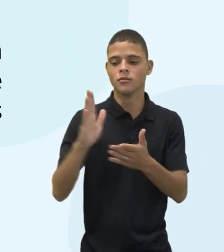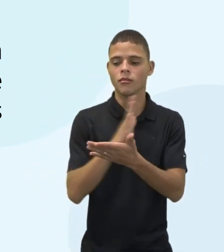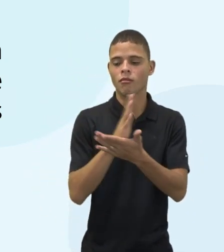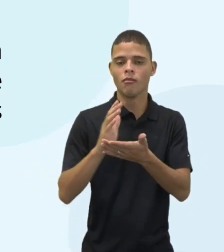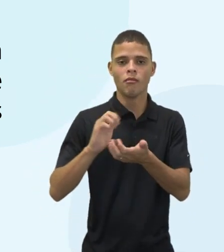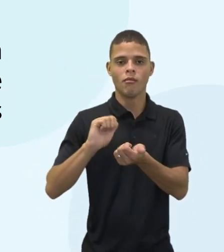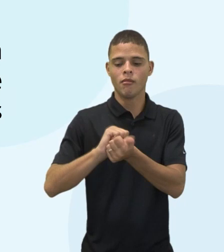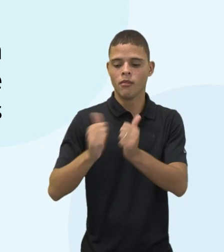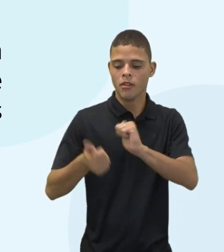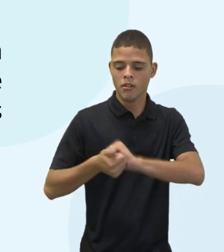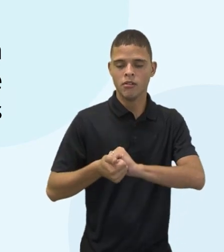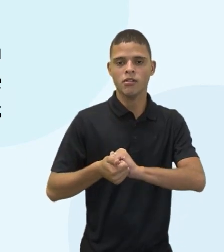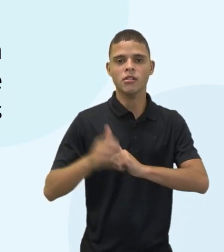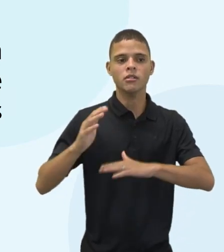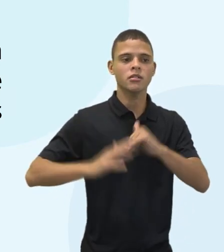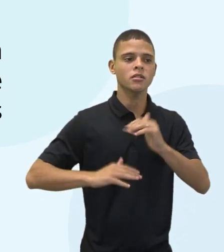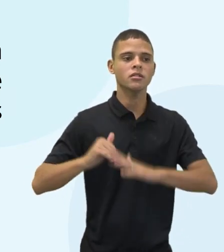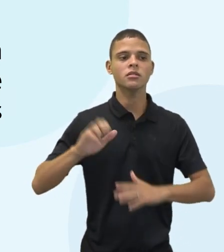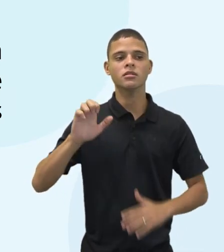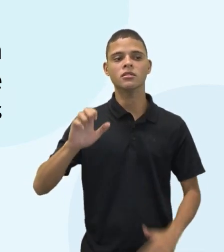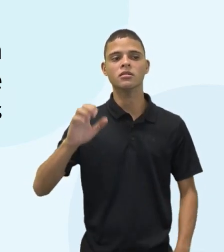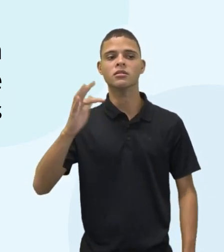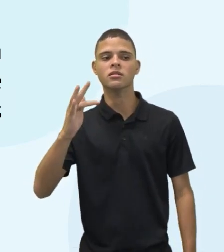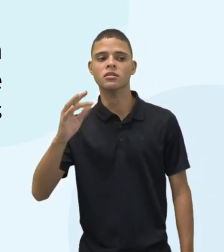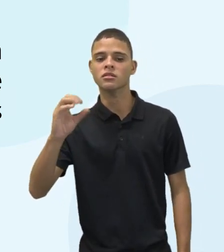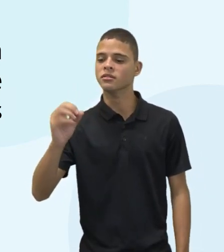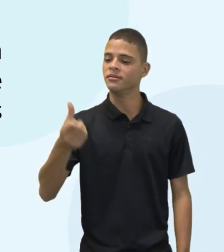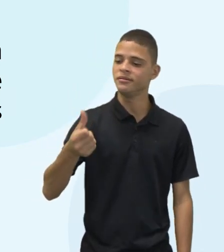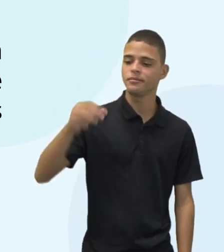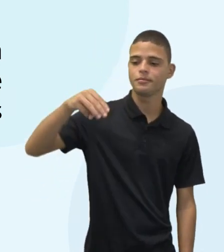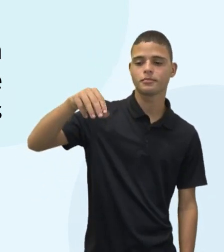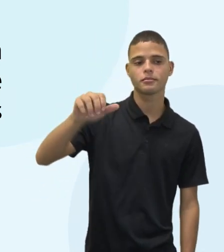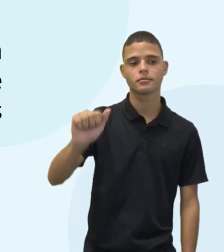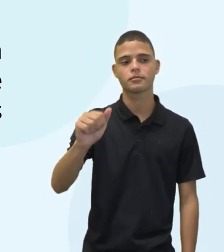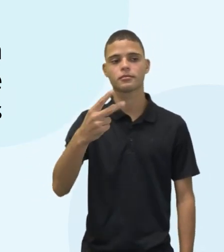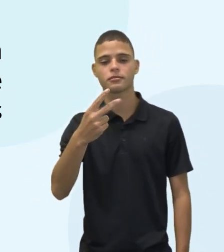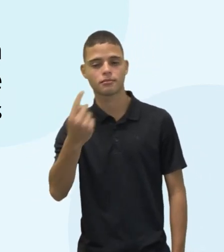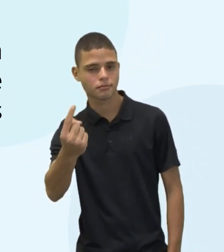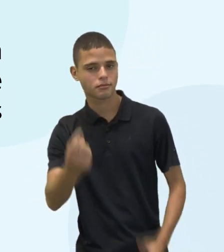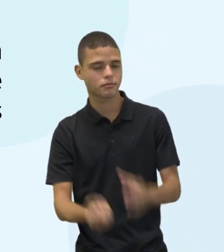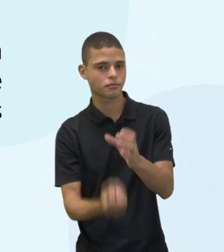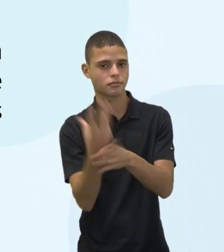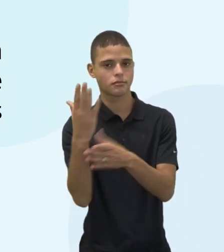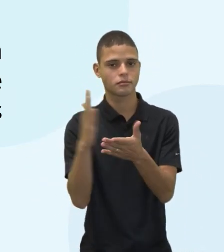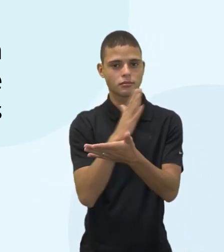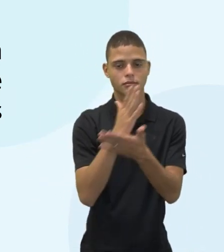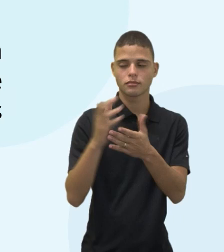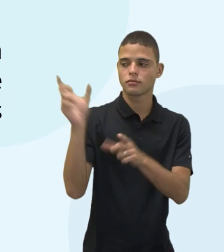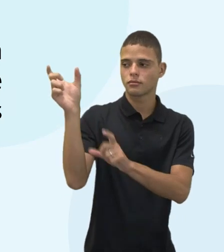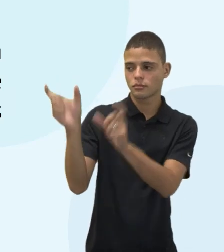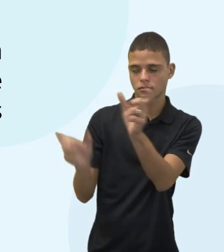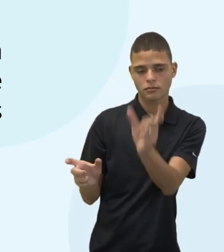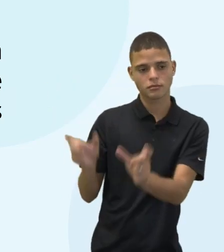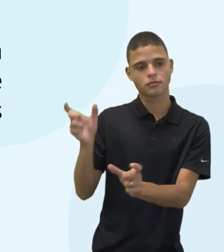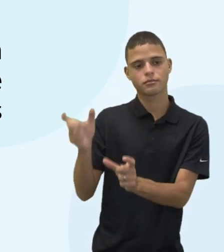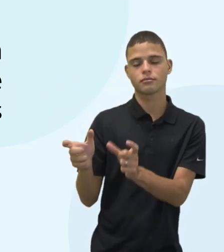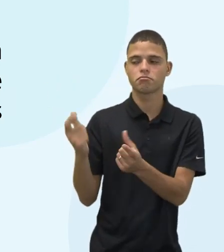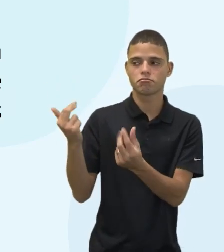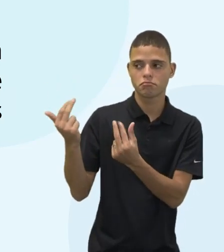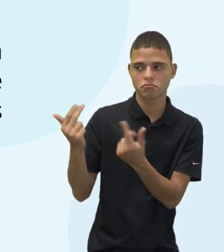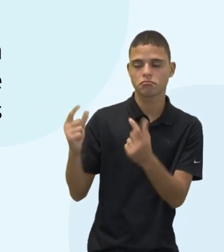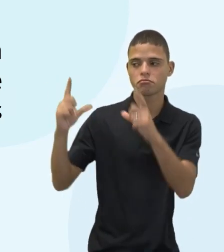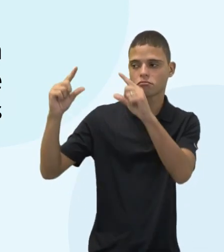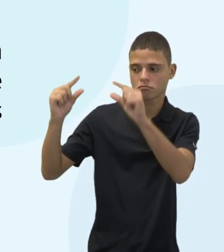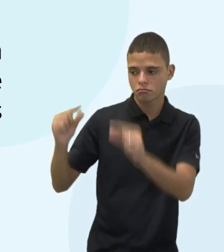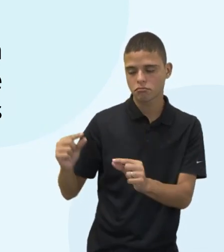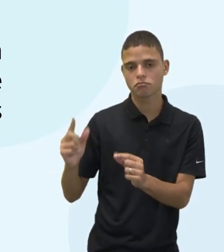habilidade EF06MA21, que está aí na tela, que é construir figuras planas semelhantes em situações de ampliação e de redução, com uso